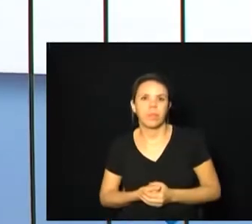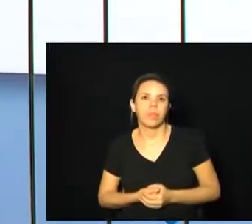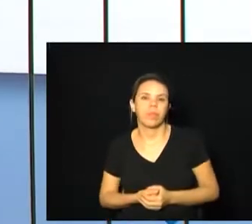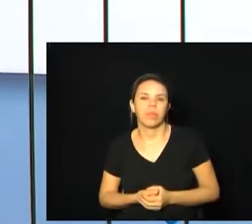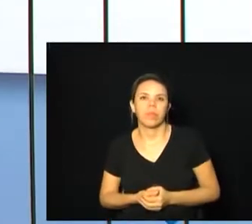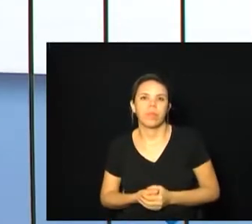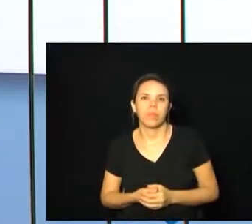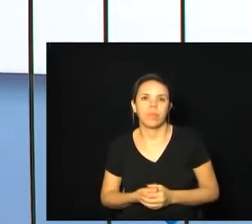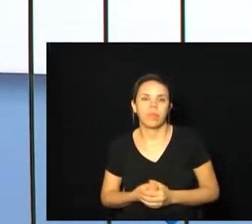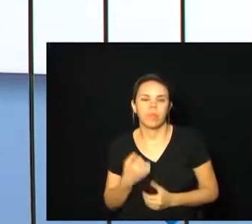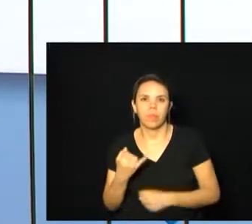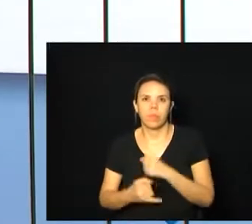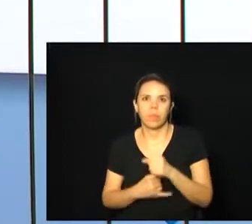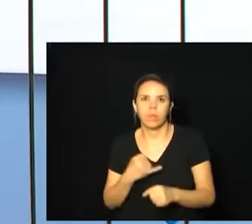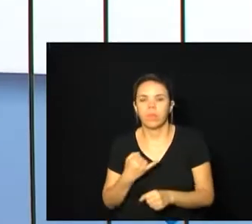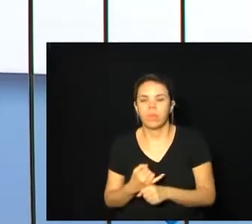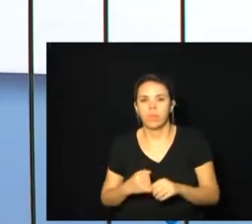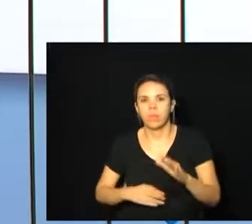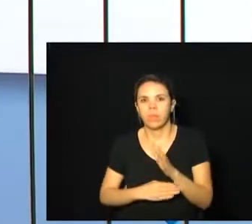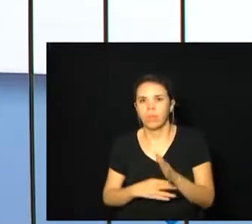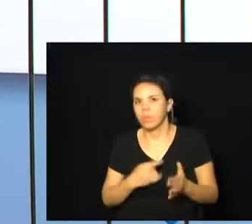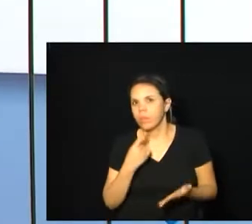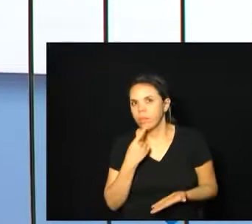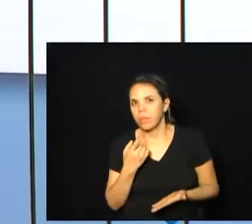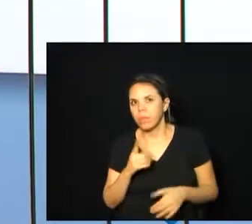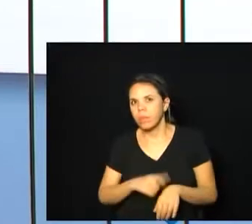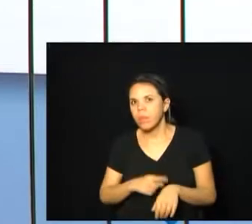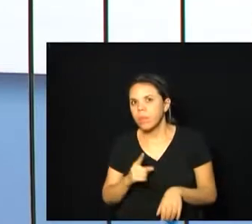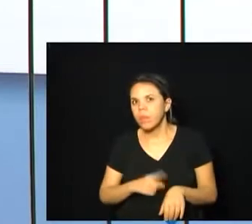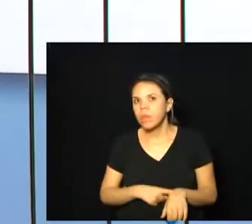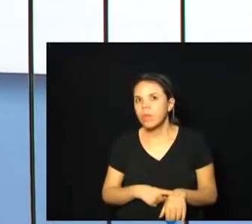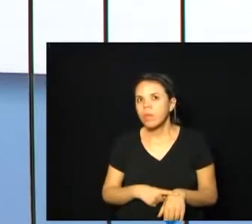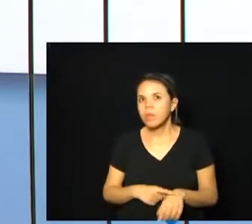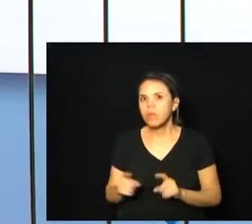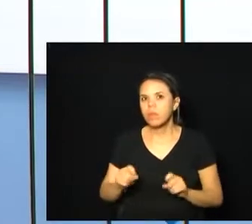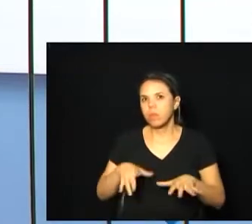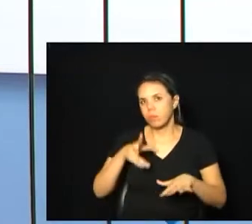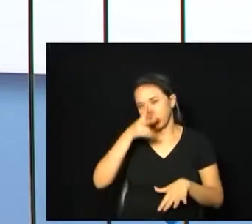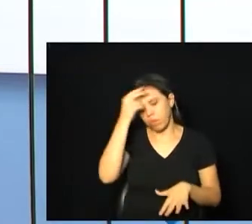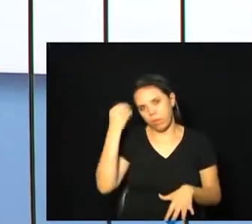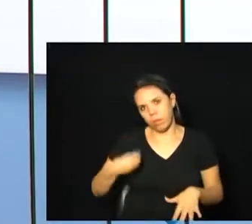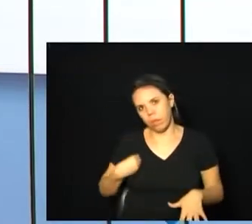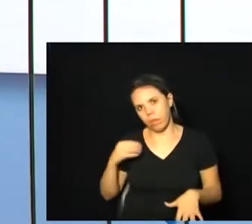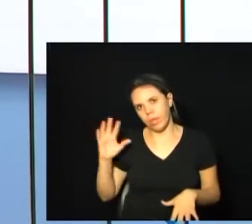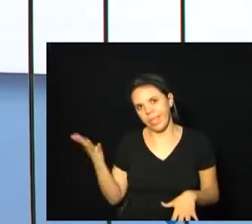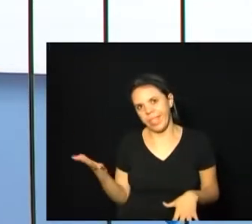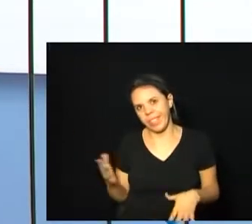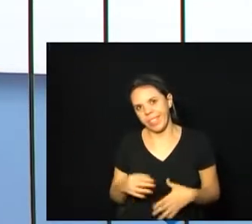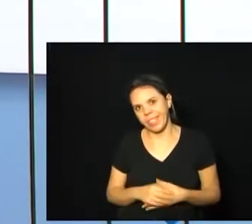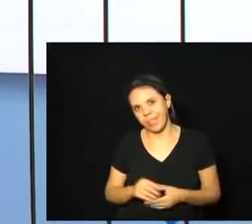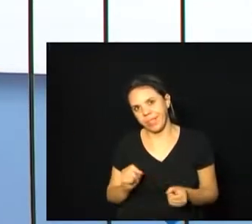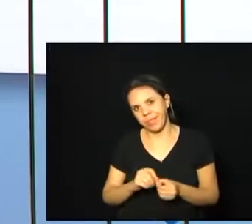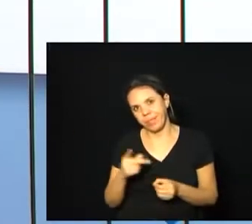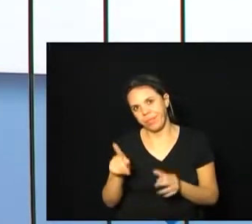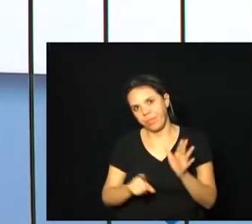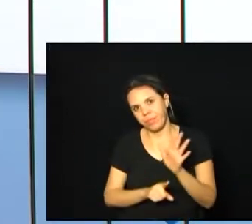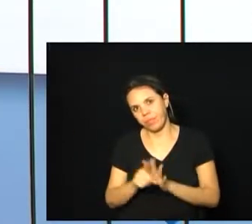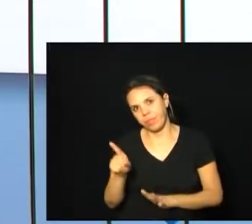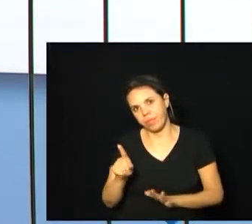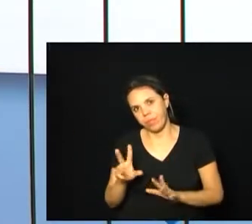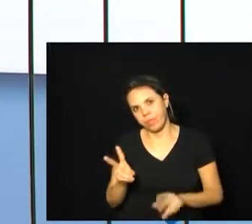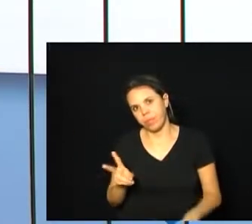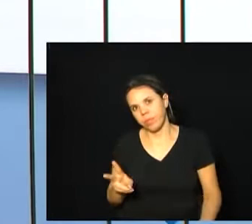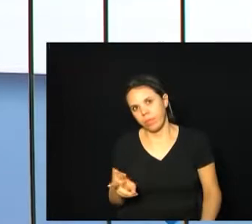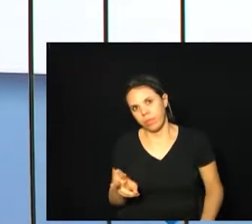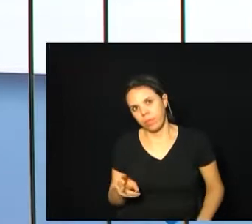é só entrar no site da Câmara Municipal no momento em que a audiência pública estiver acontecendo e fazer a sua pergunta, que todas